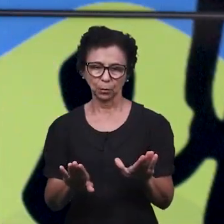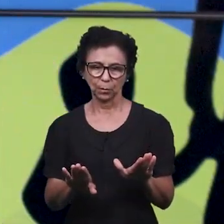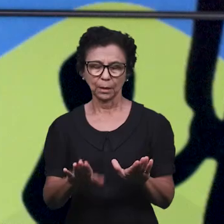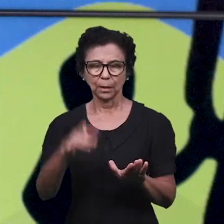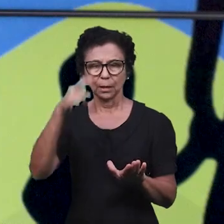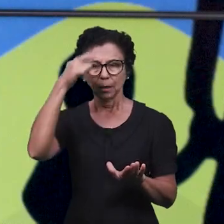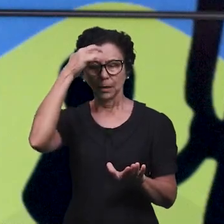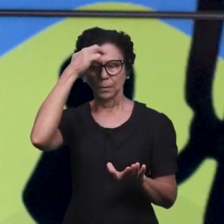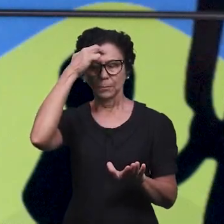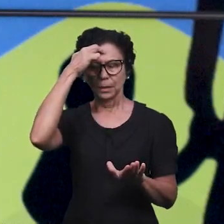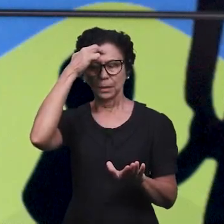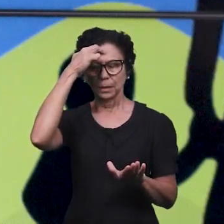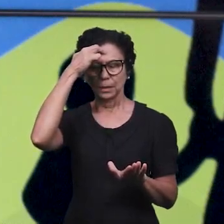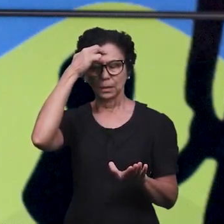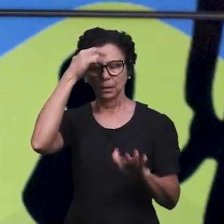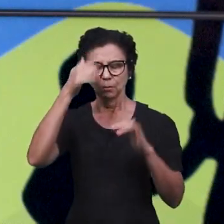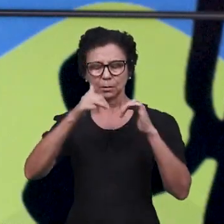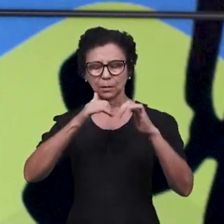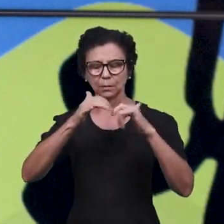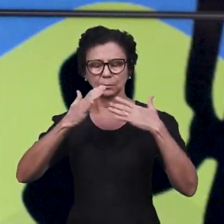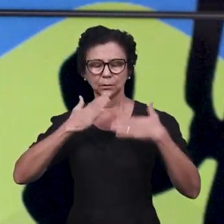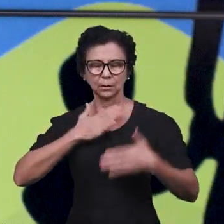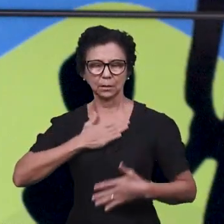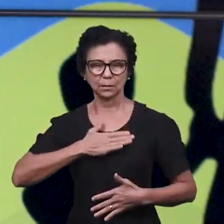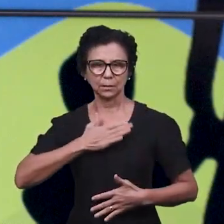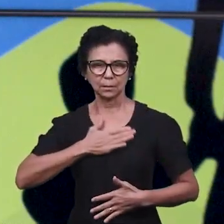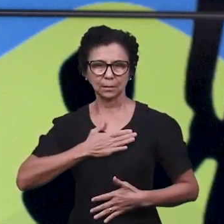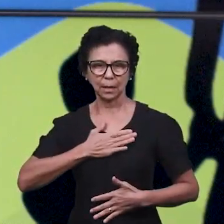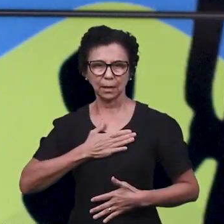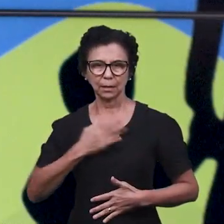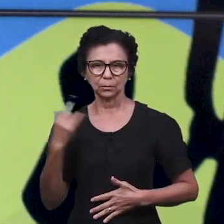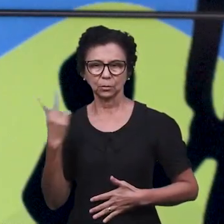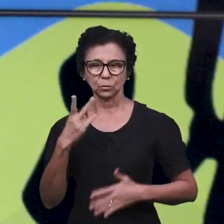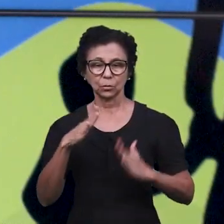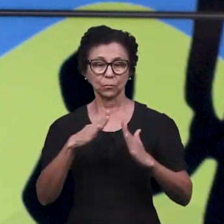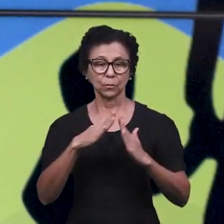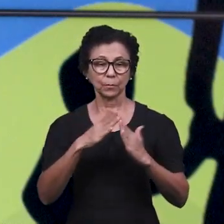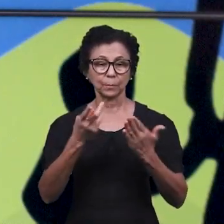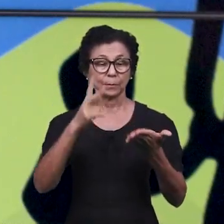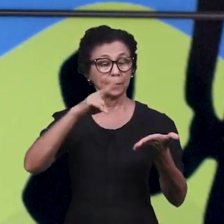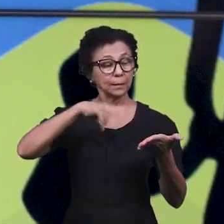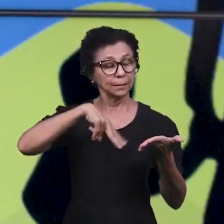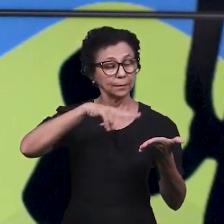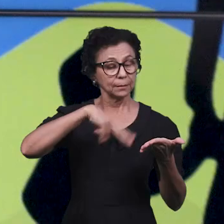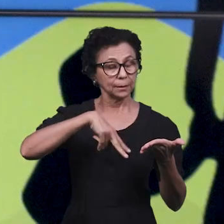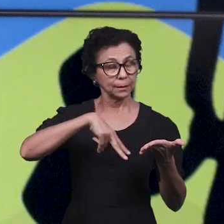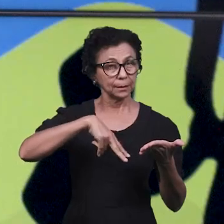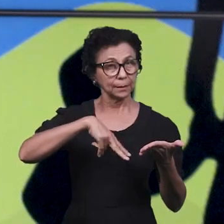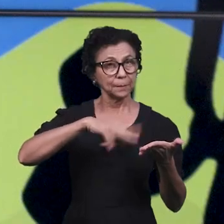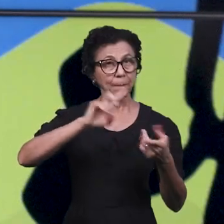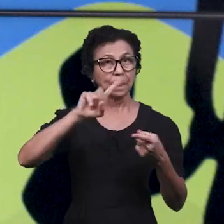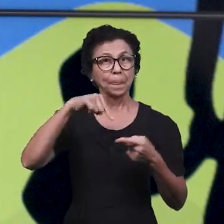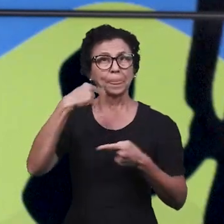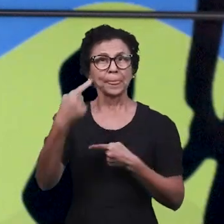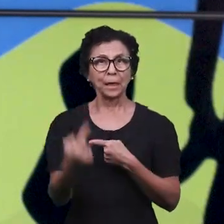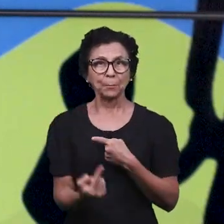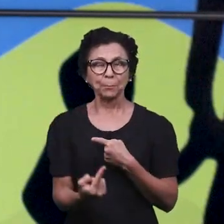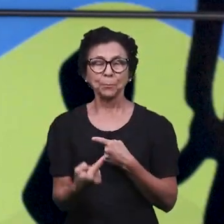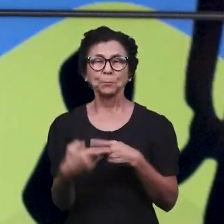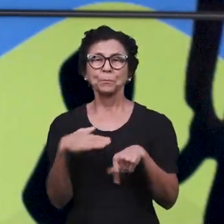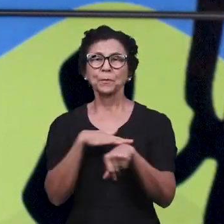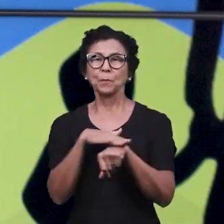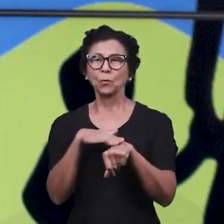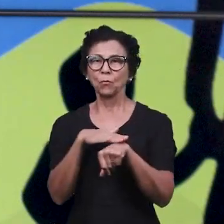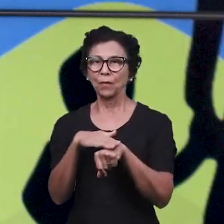do descanso mental. Nós vamos fazer a leitura da palavra. Após a leitura da palavra, há um